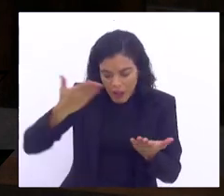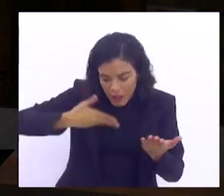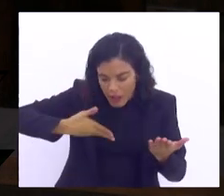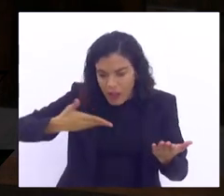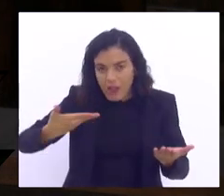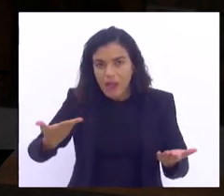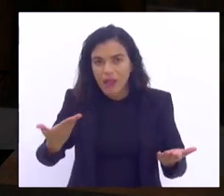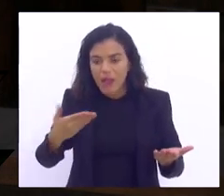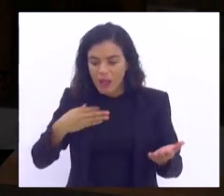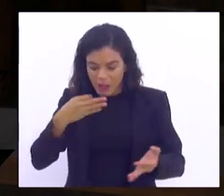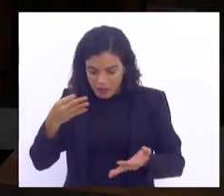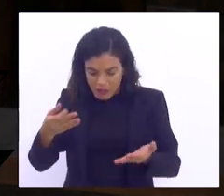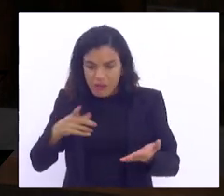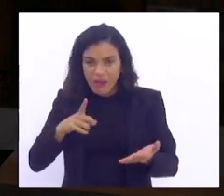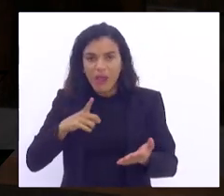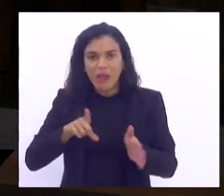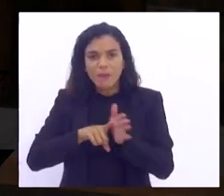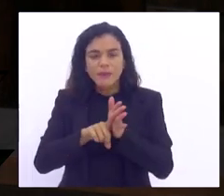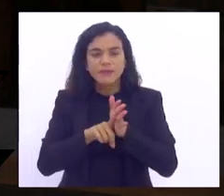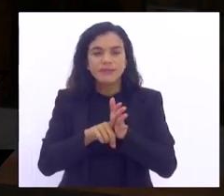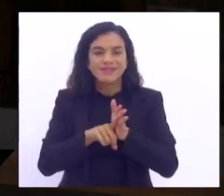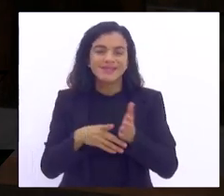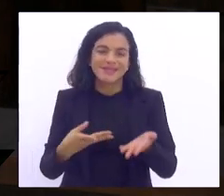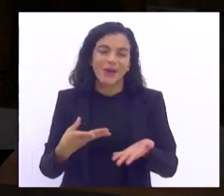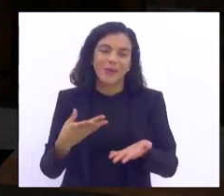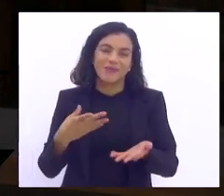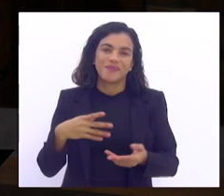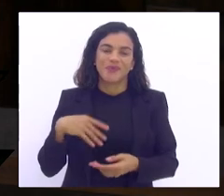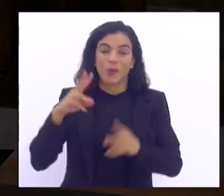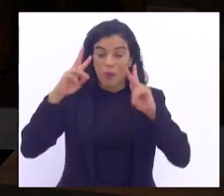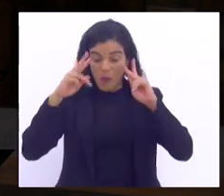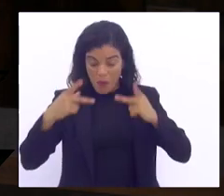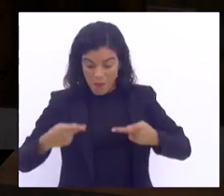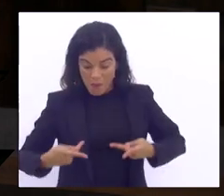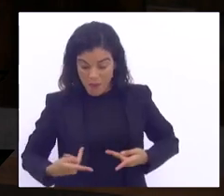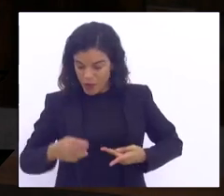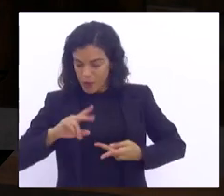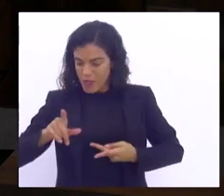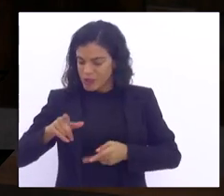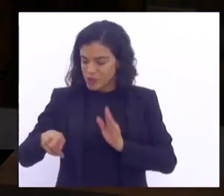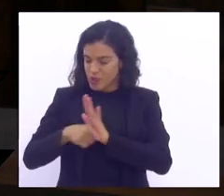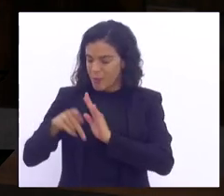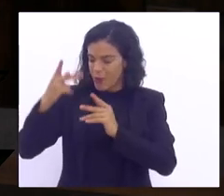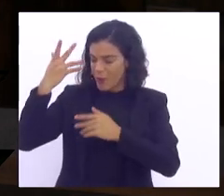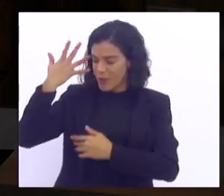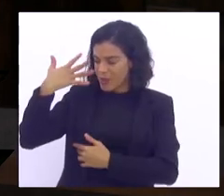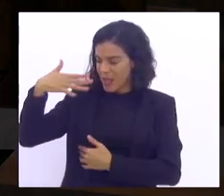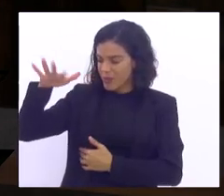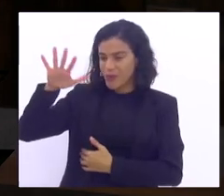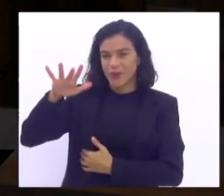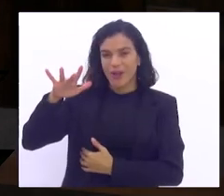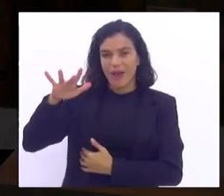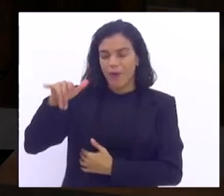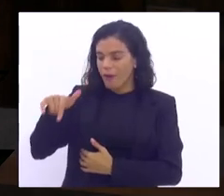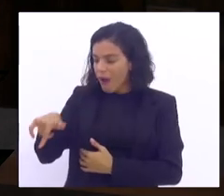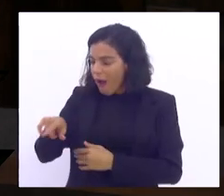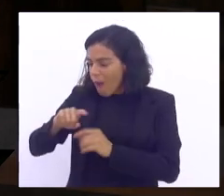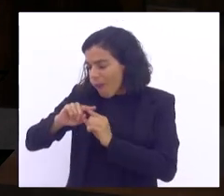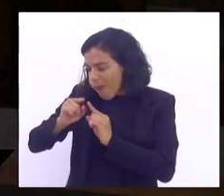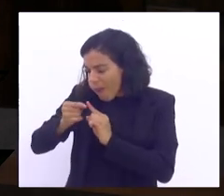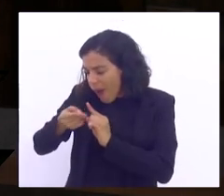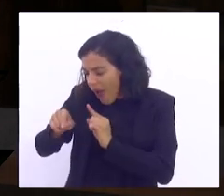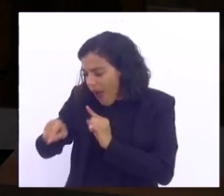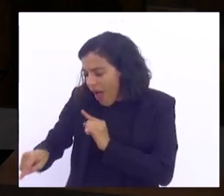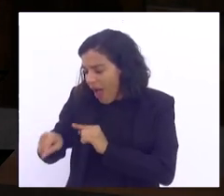Ou seja, o status de pessoa humana não é dado mais pela natureza das coisas, pela ordem natural, e sim